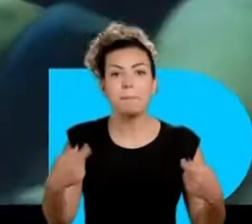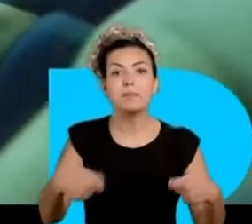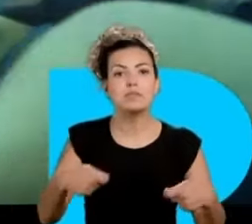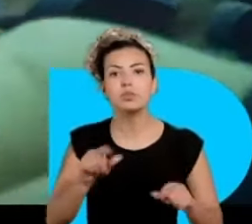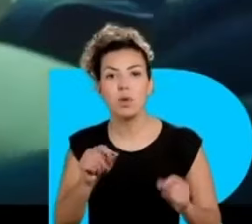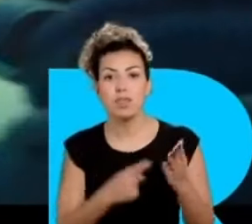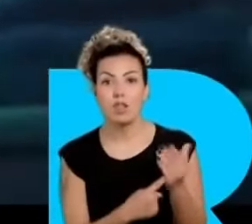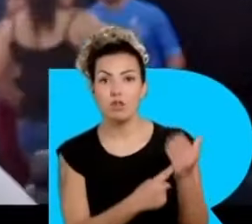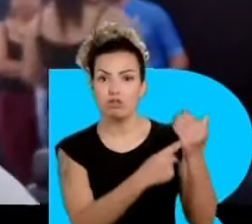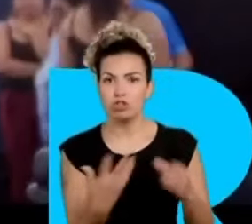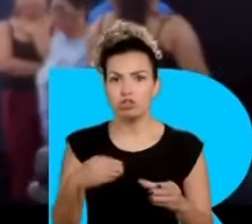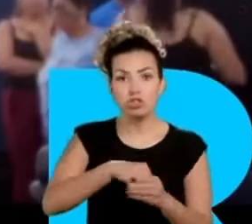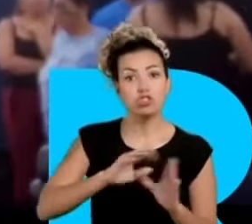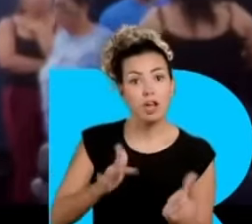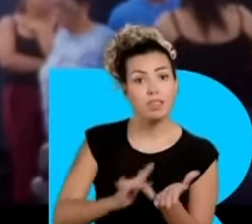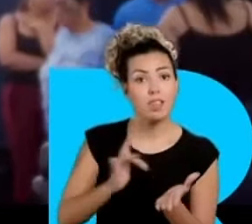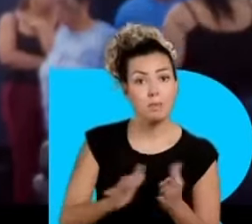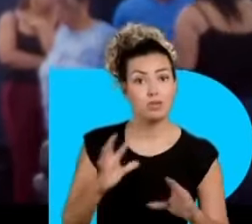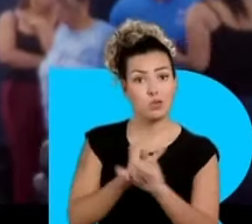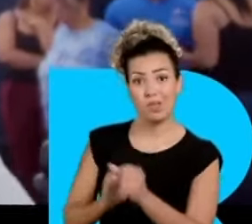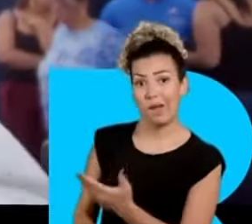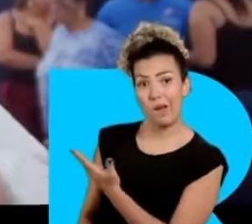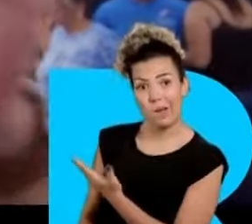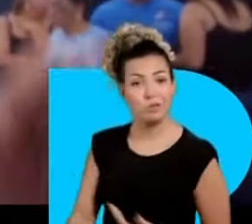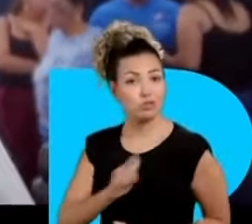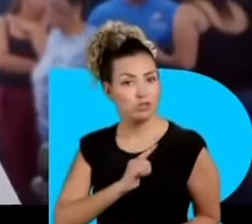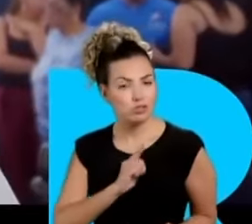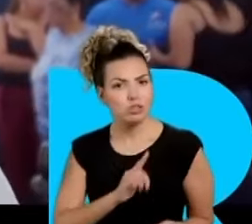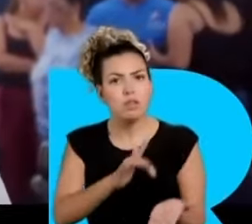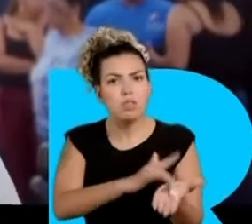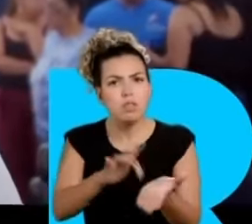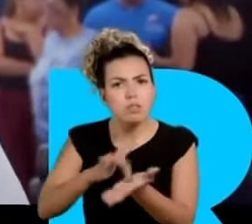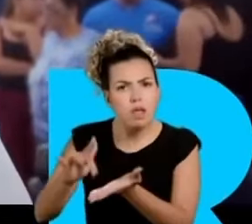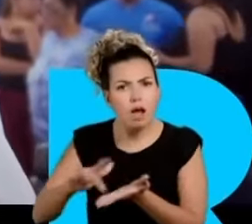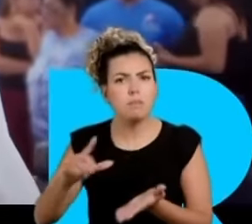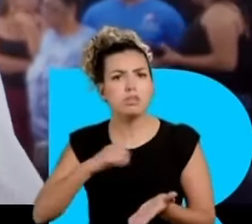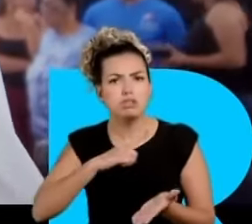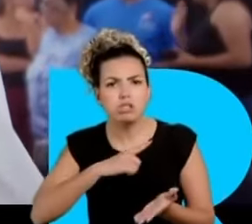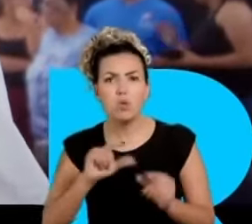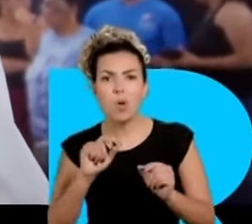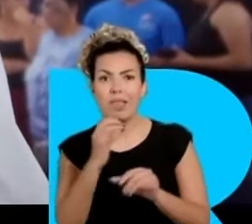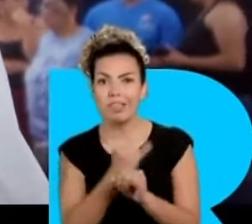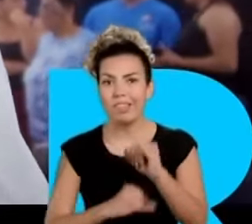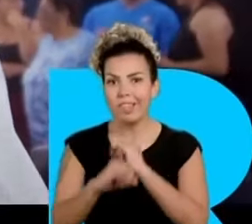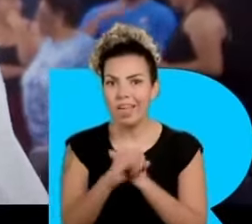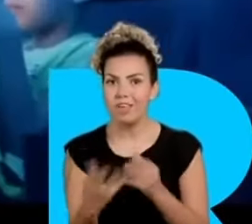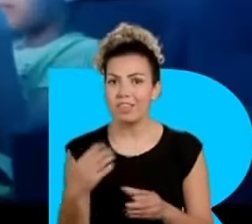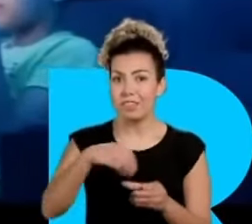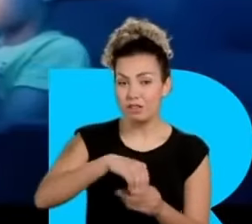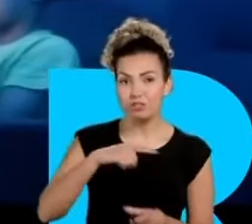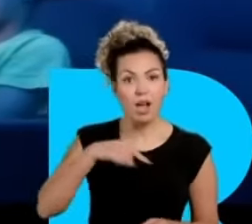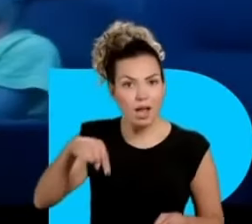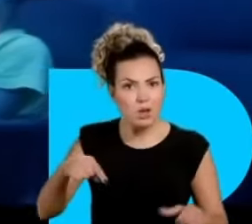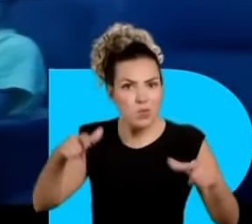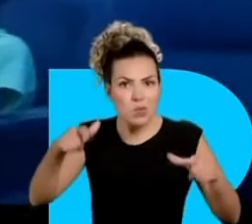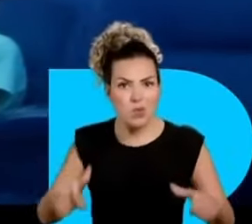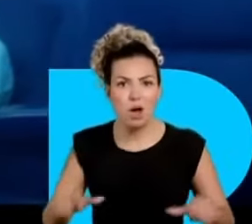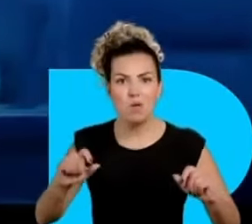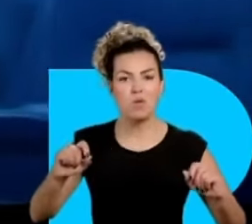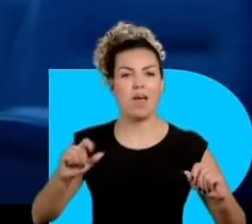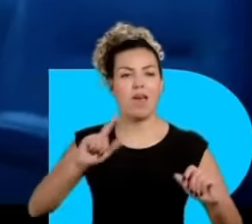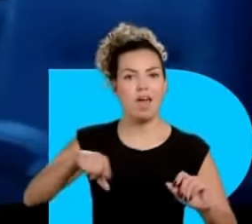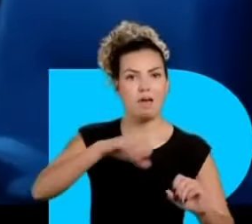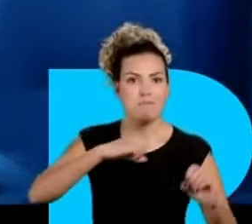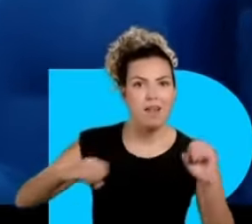ter tecnologia. A gente colocou 506 mil tablets para os nossos alunos, tablets com conteúdo pedagógico, com acesso à internet. Nós estamos aqui